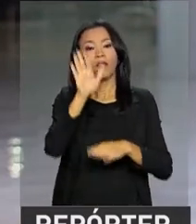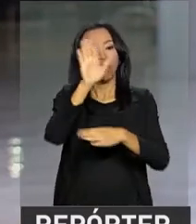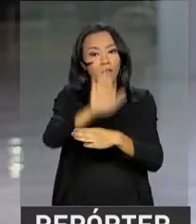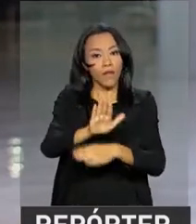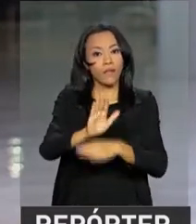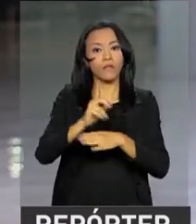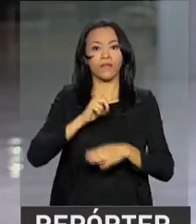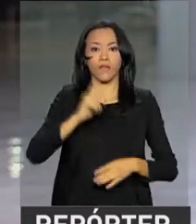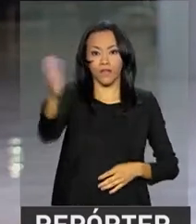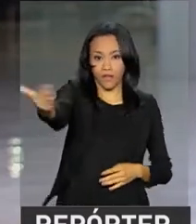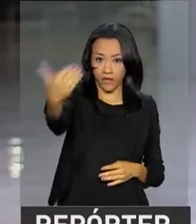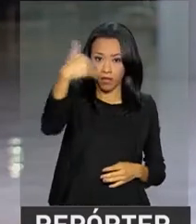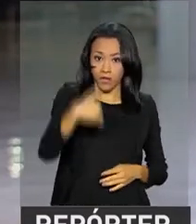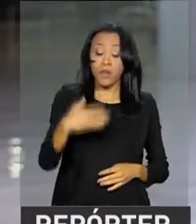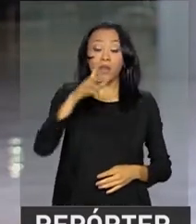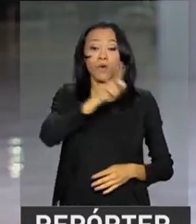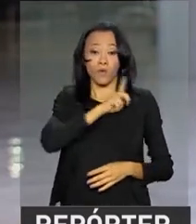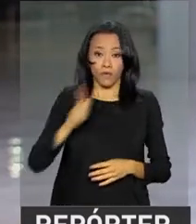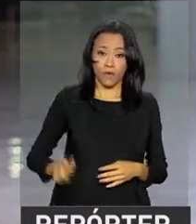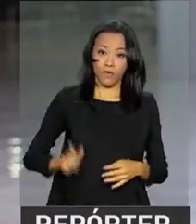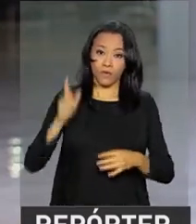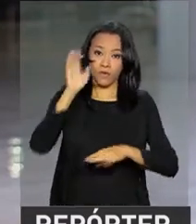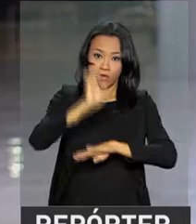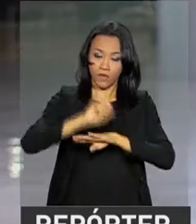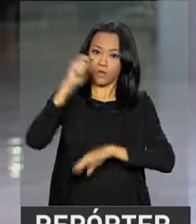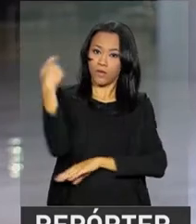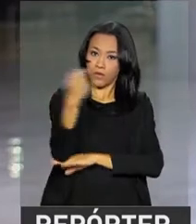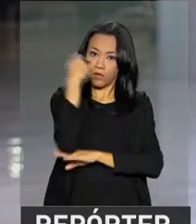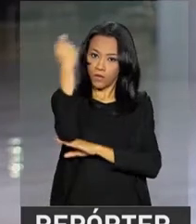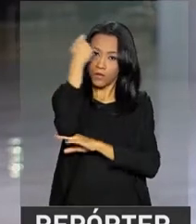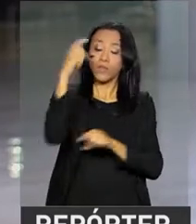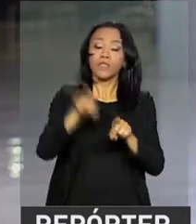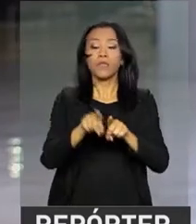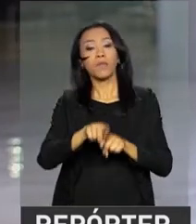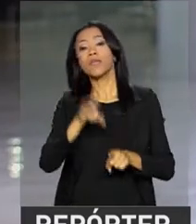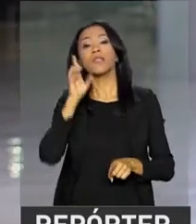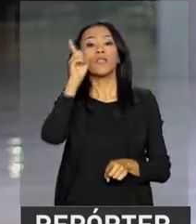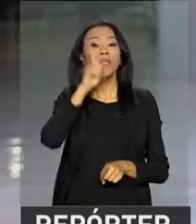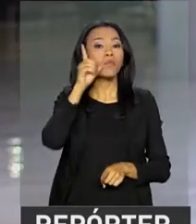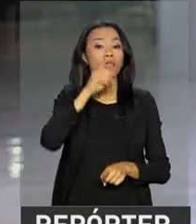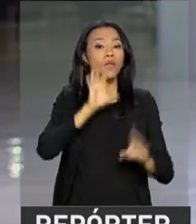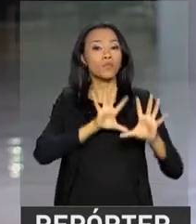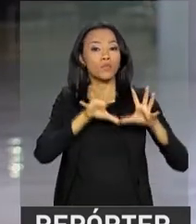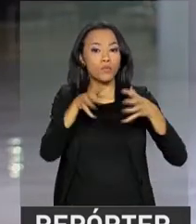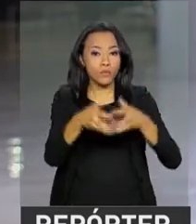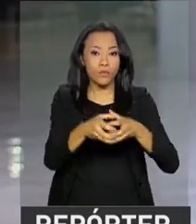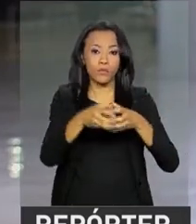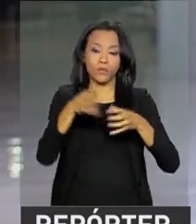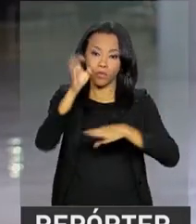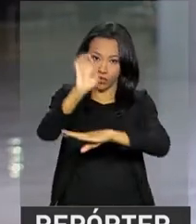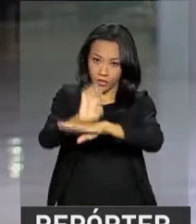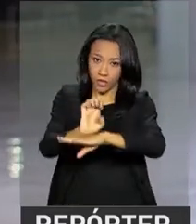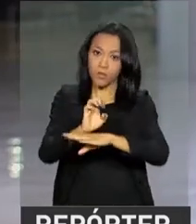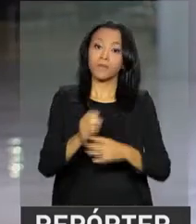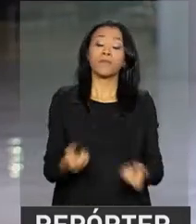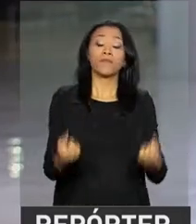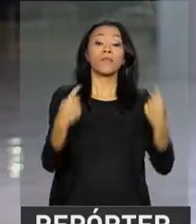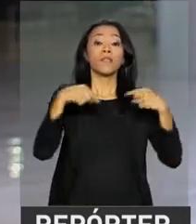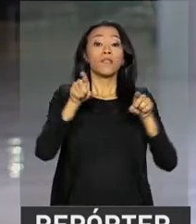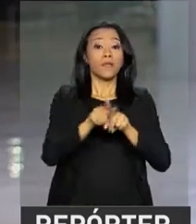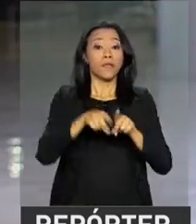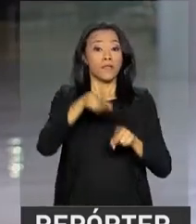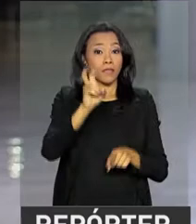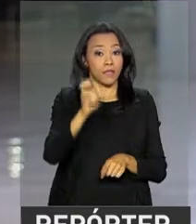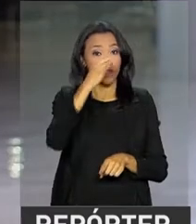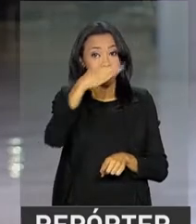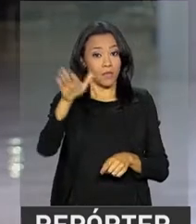grande do sul josé ivo sartori e deputados da bancada gaúcha já cinco e meia da tarde o presidente tem um encontro